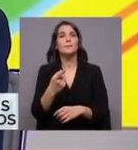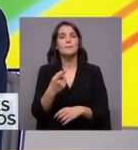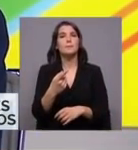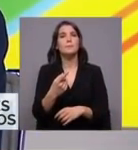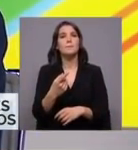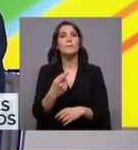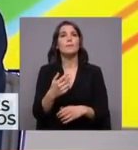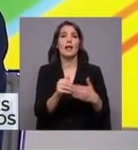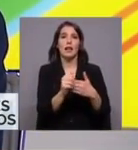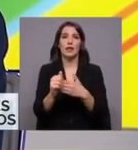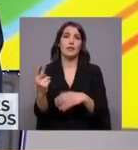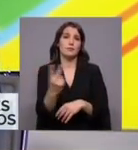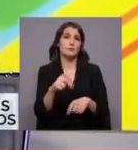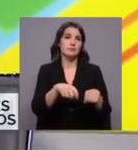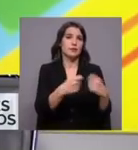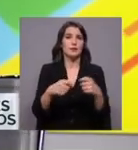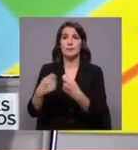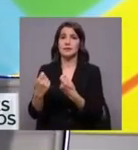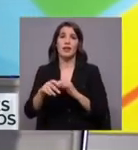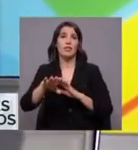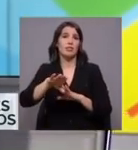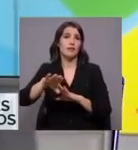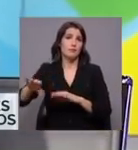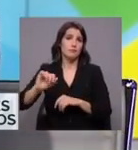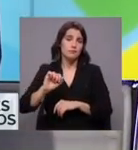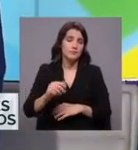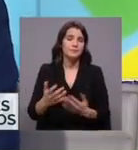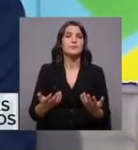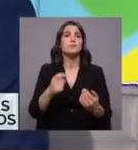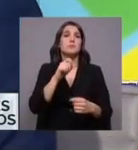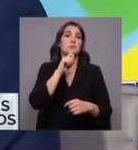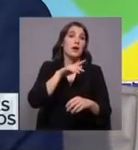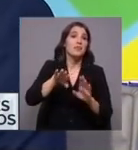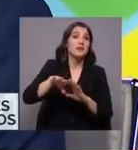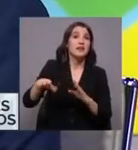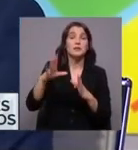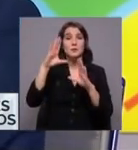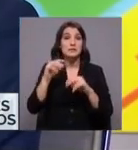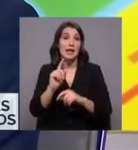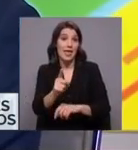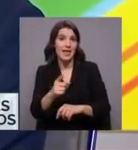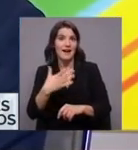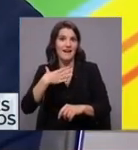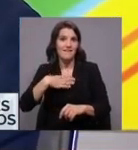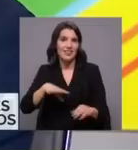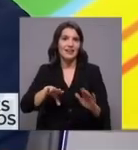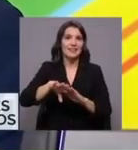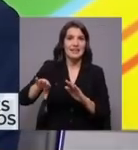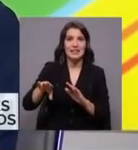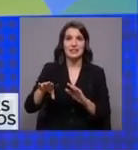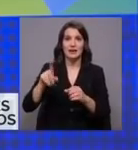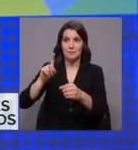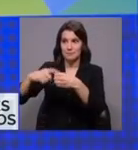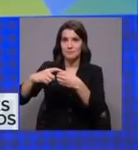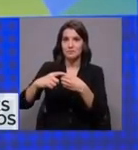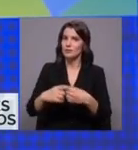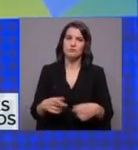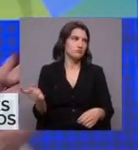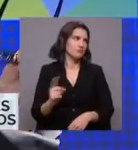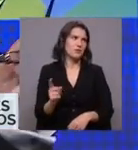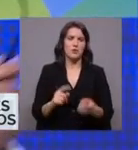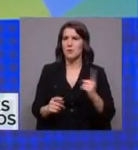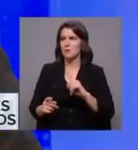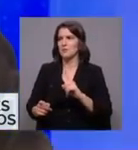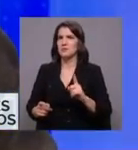dois líderes dos dois partidos de direita podem ou não na irá fazer direita não sei se é assim que quer ser direta ou não não eu não é